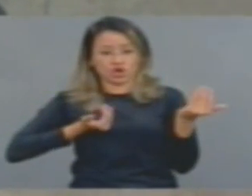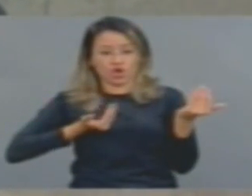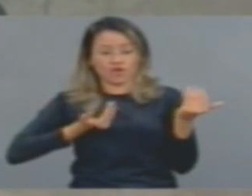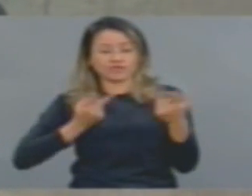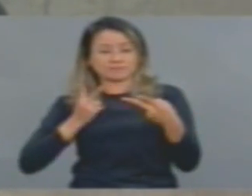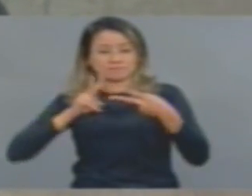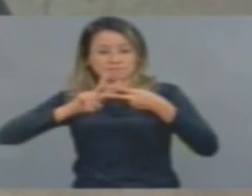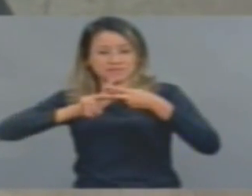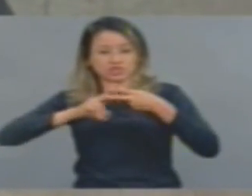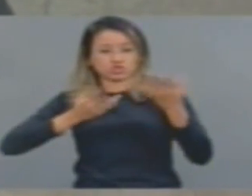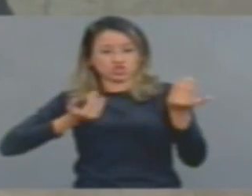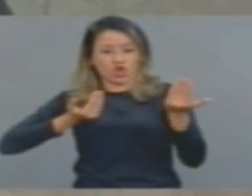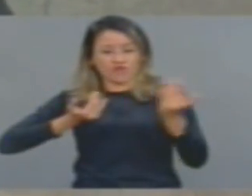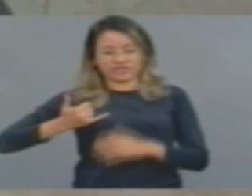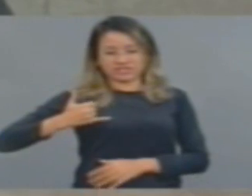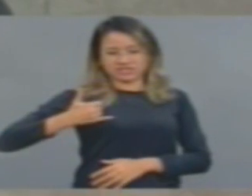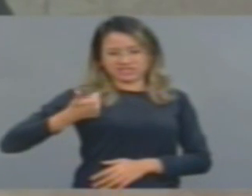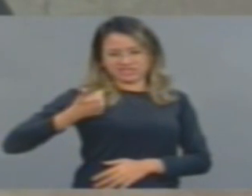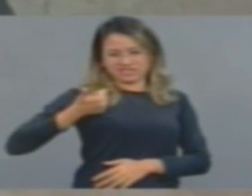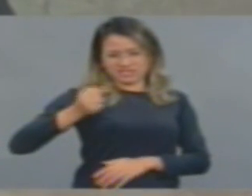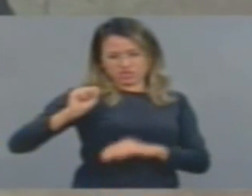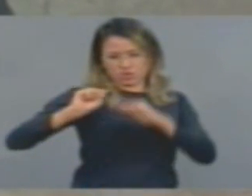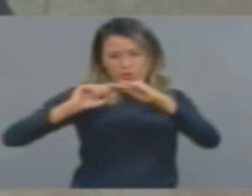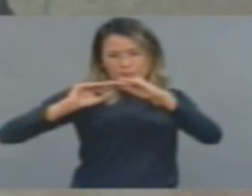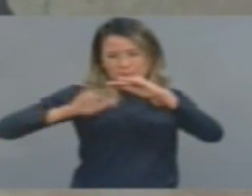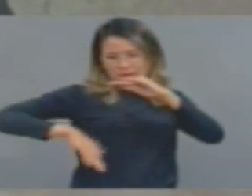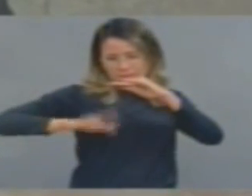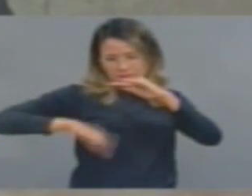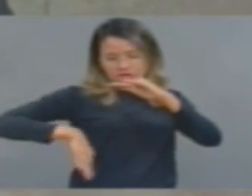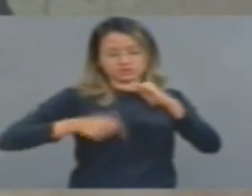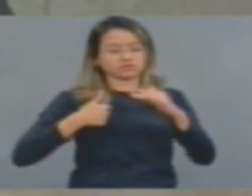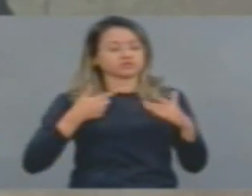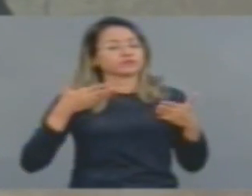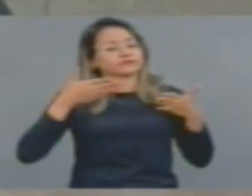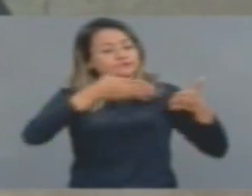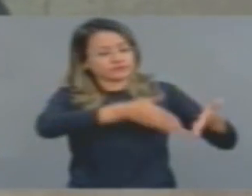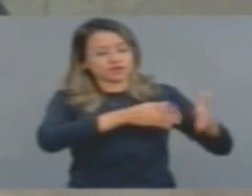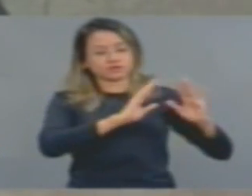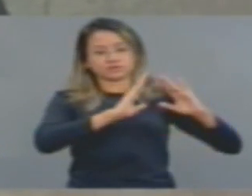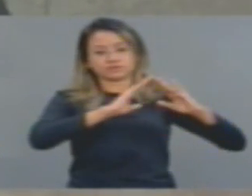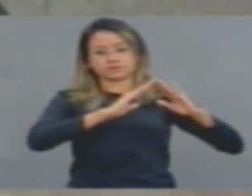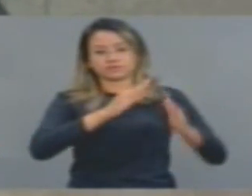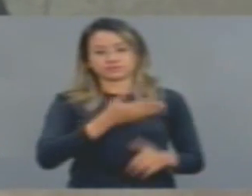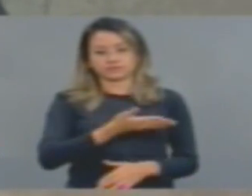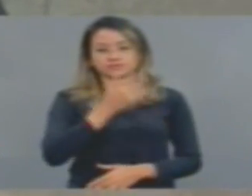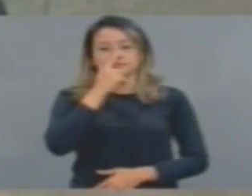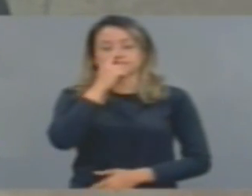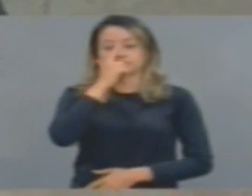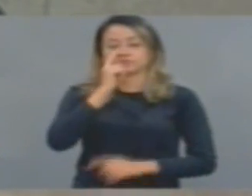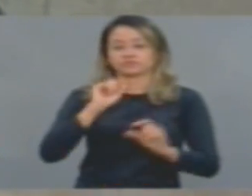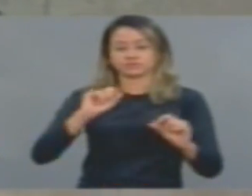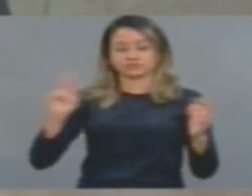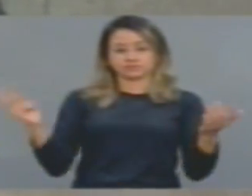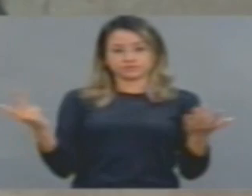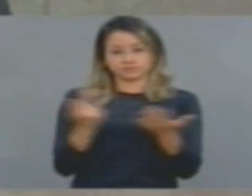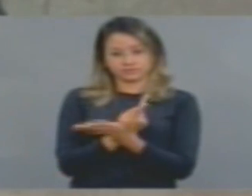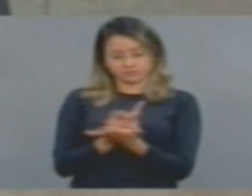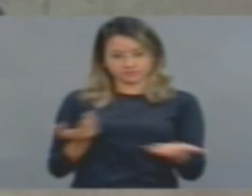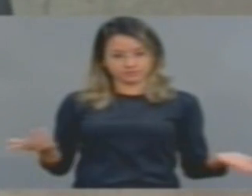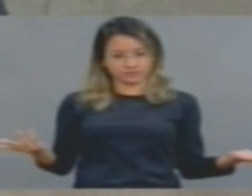comparar, de maneira jocosa, que esses centros de ressocialização, que